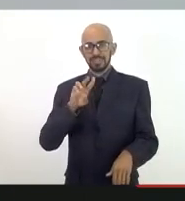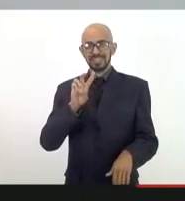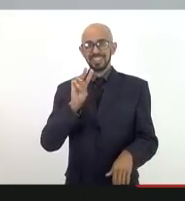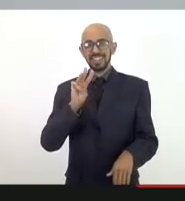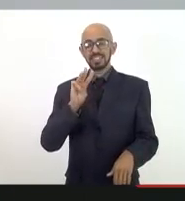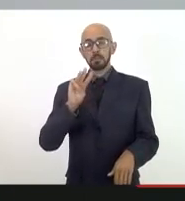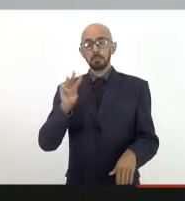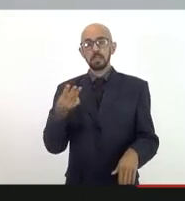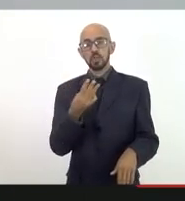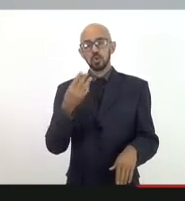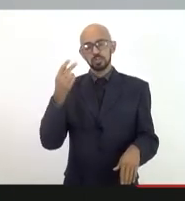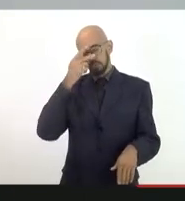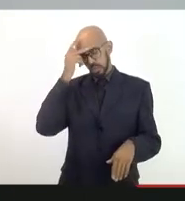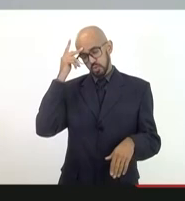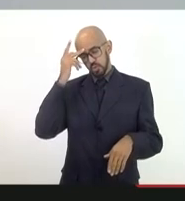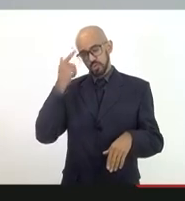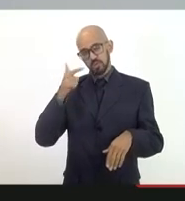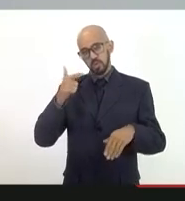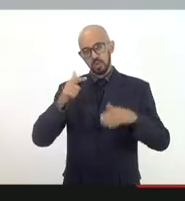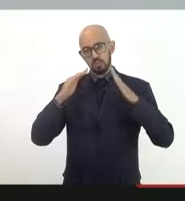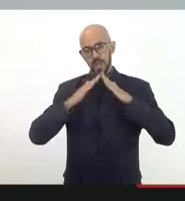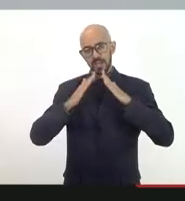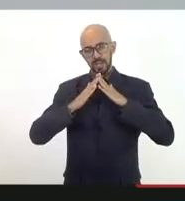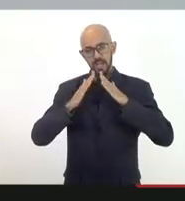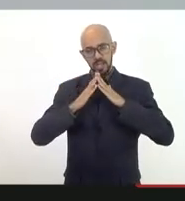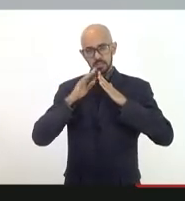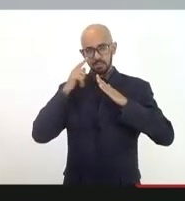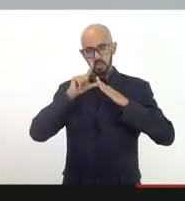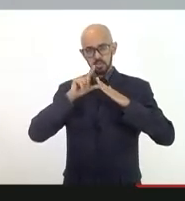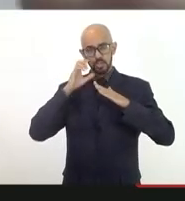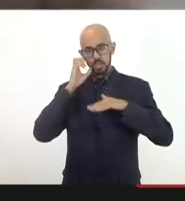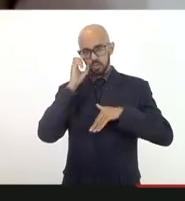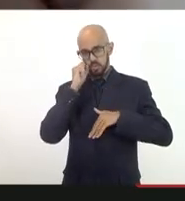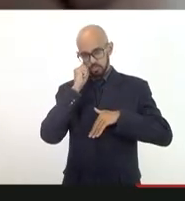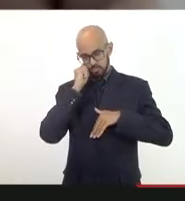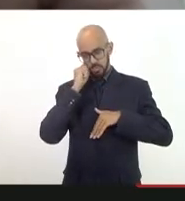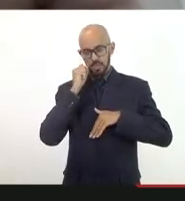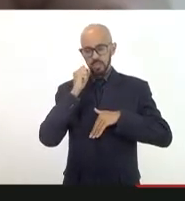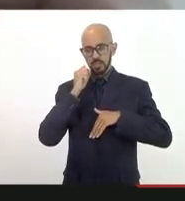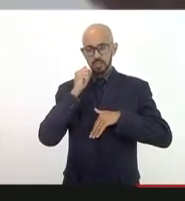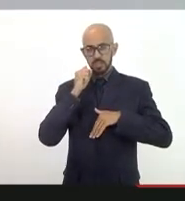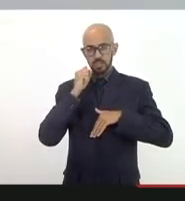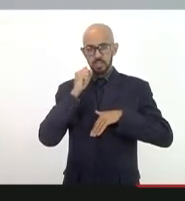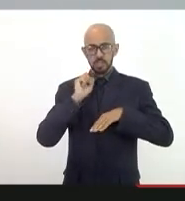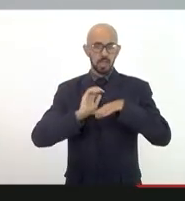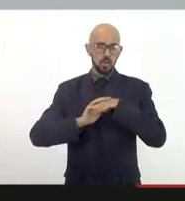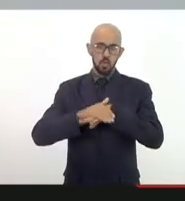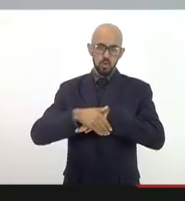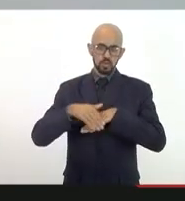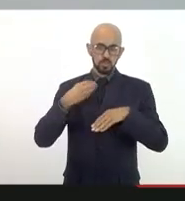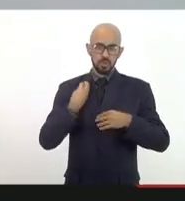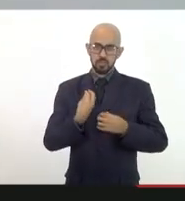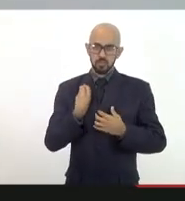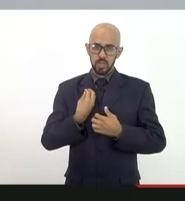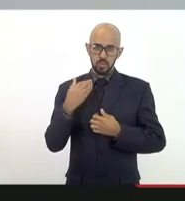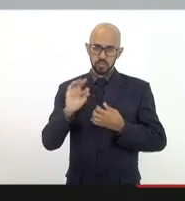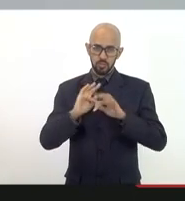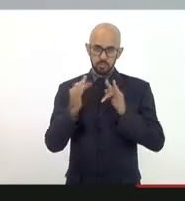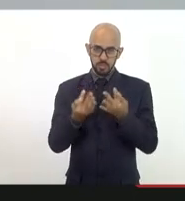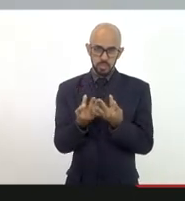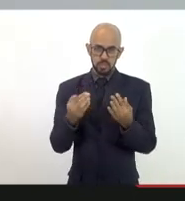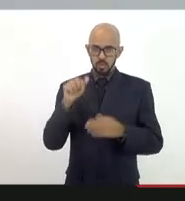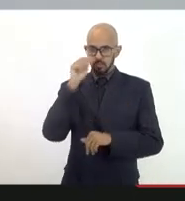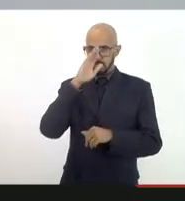têm uma moradia digna para passar a noite, para viver com suas famílias, né? O que dizer do fato de o Brasil ter